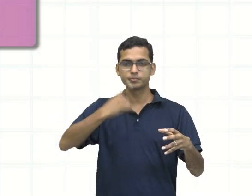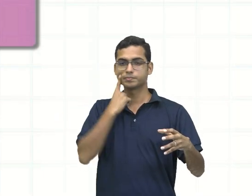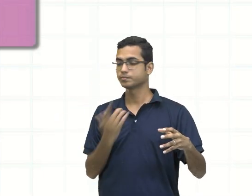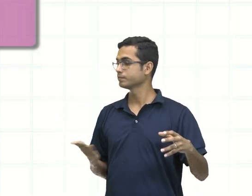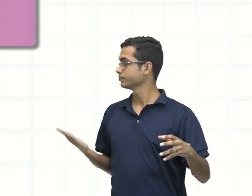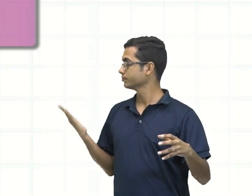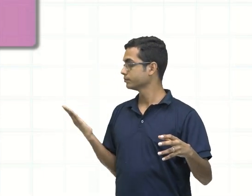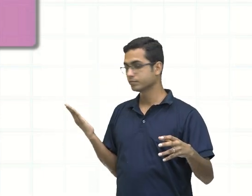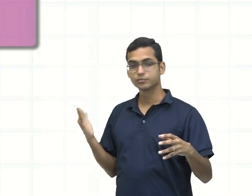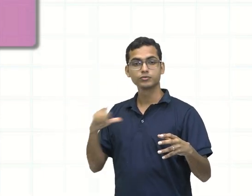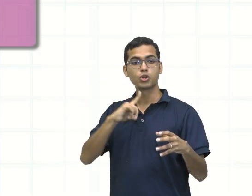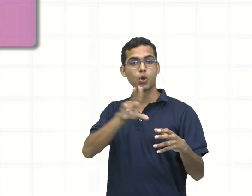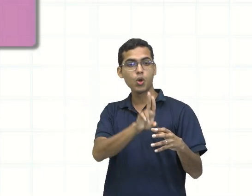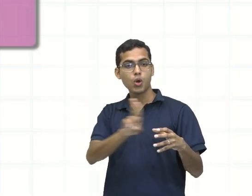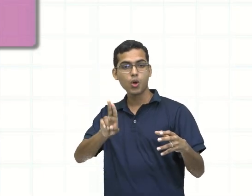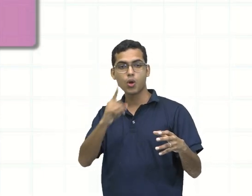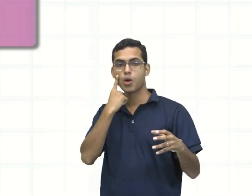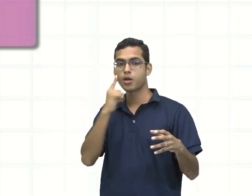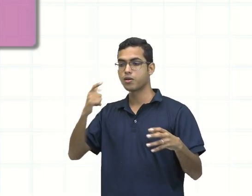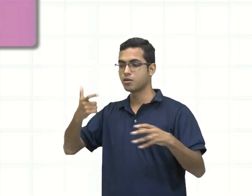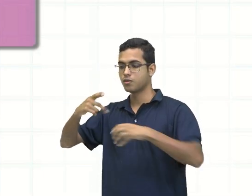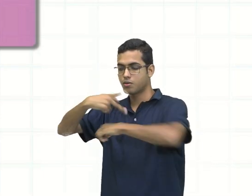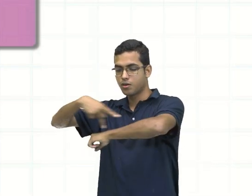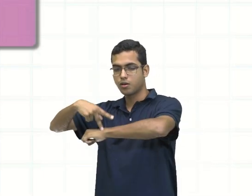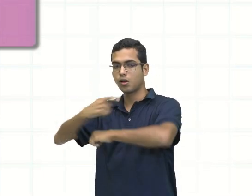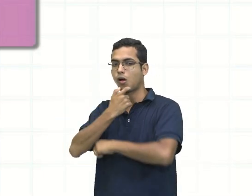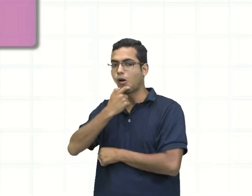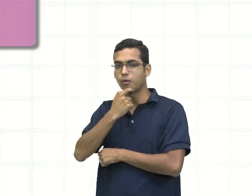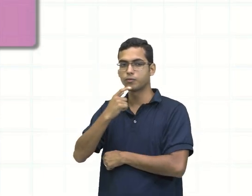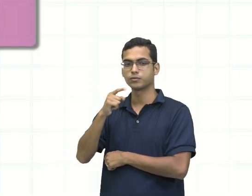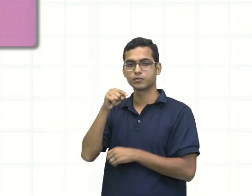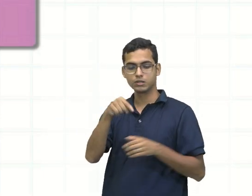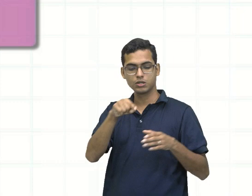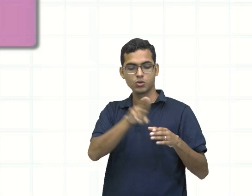de rubbish